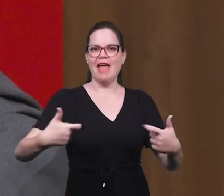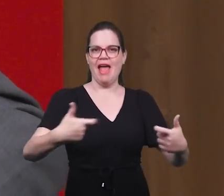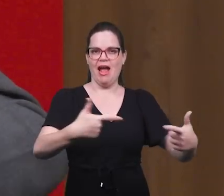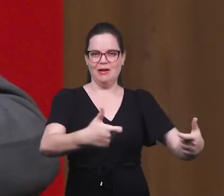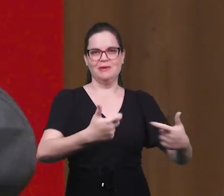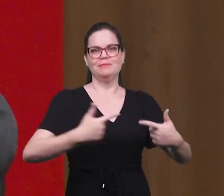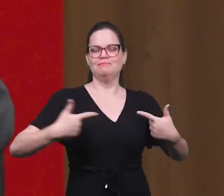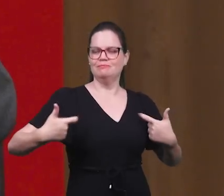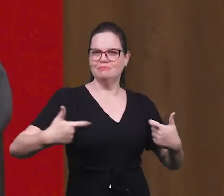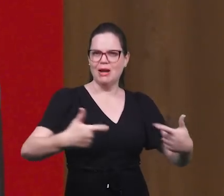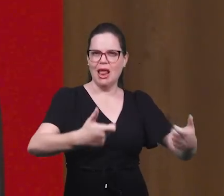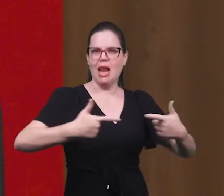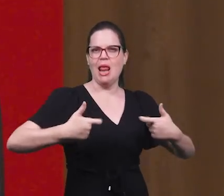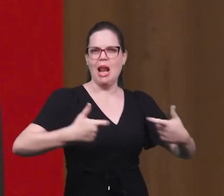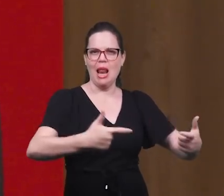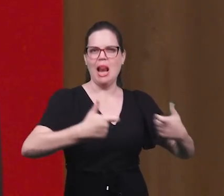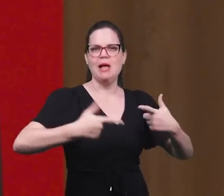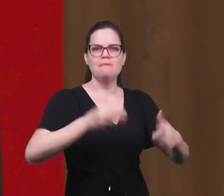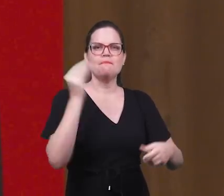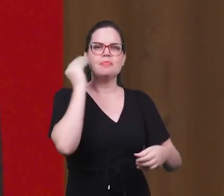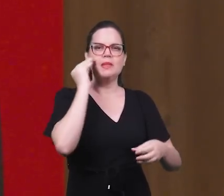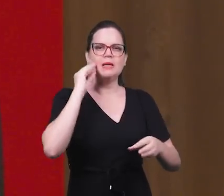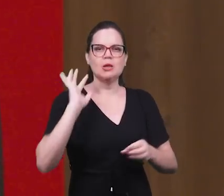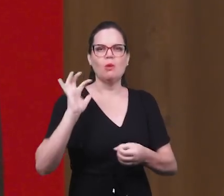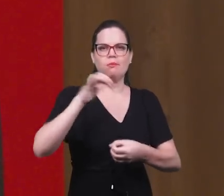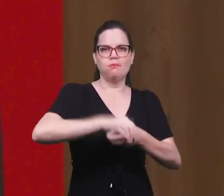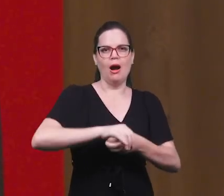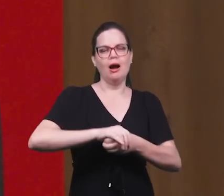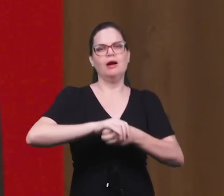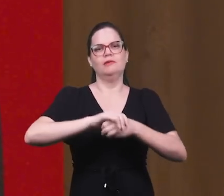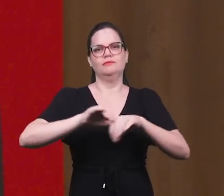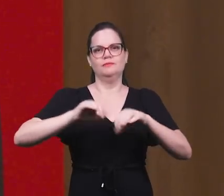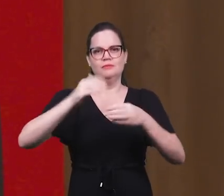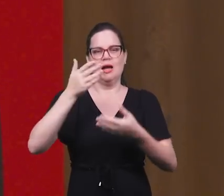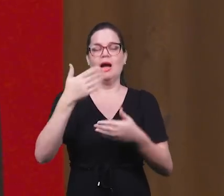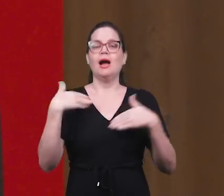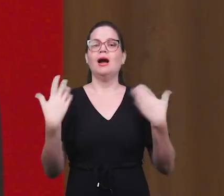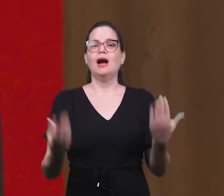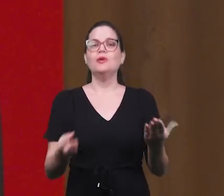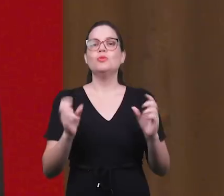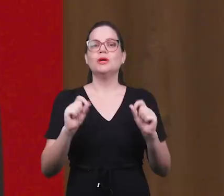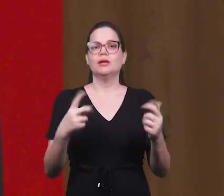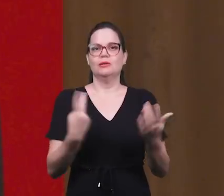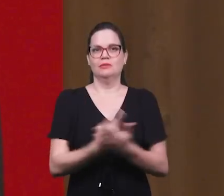Império Romano. O que Diocleciano fez? Dividiu o Império em dois.